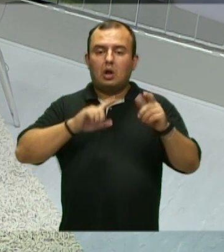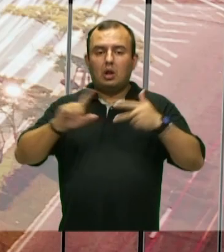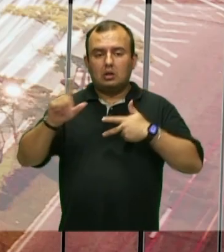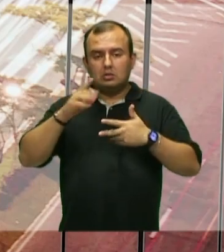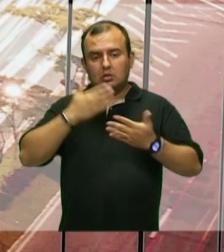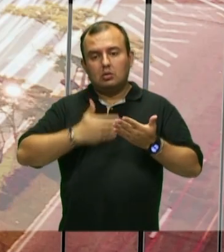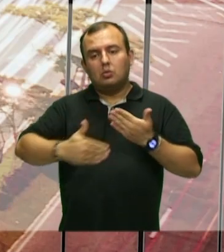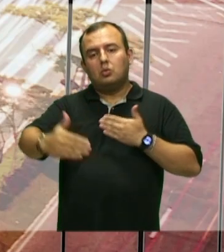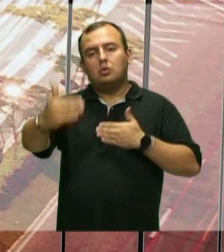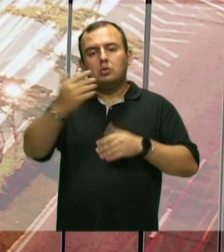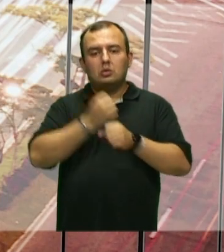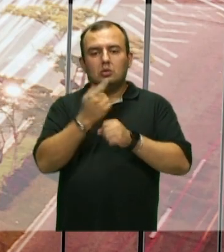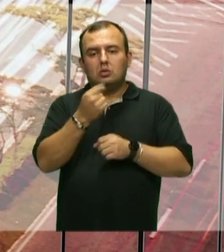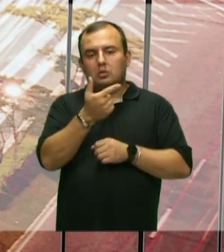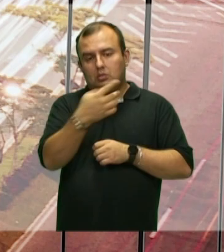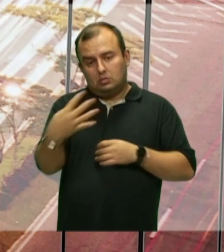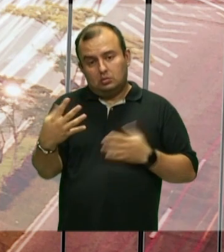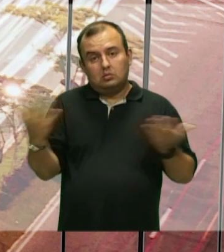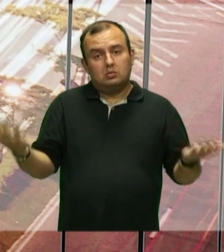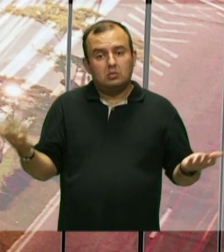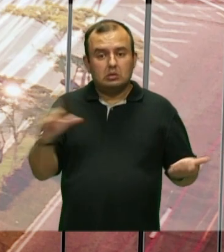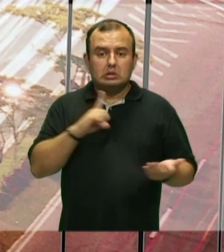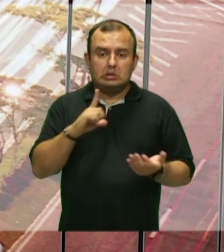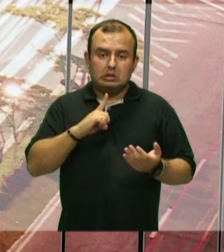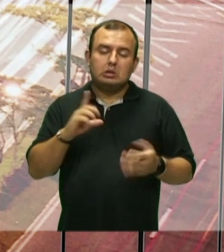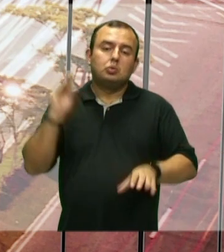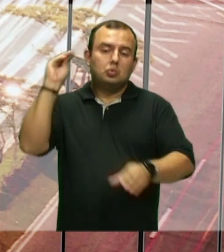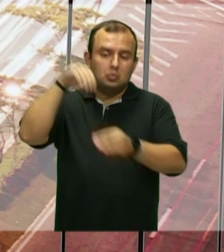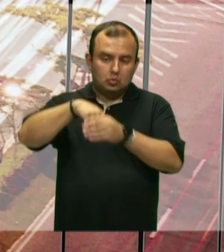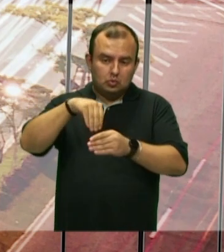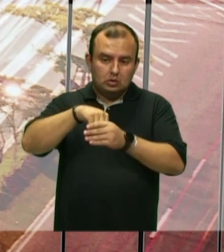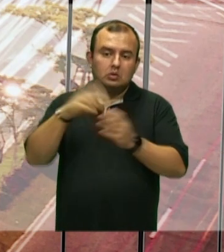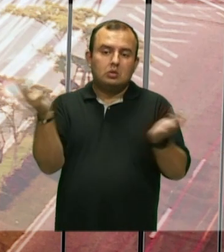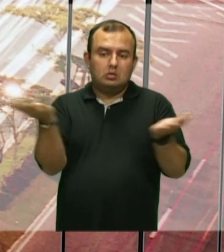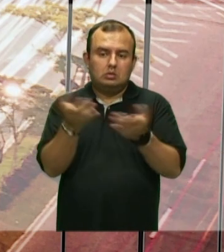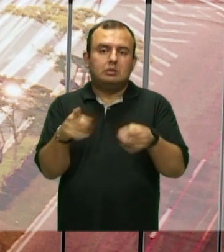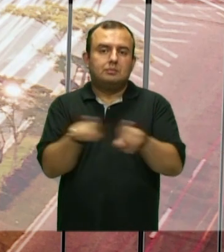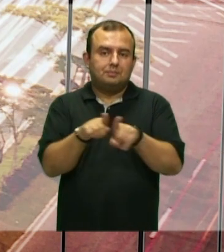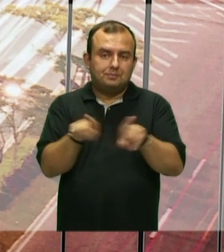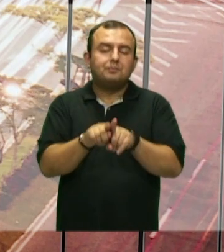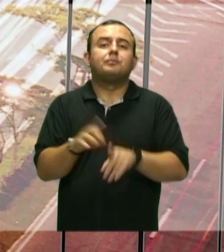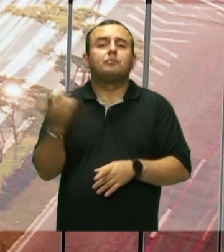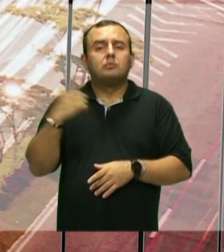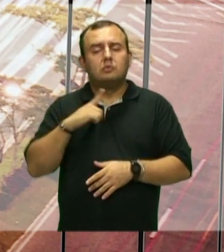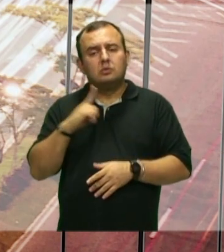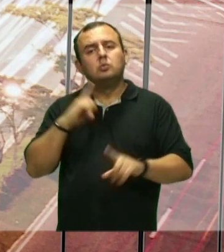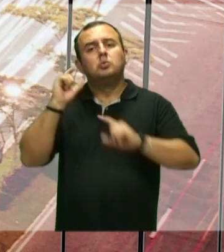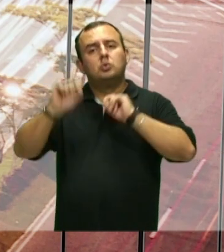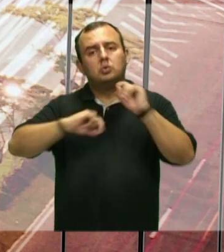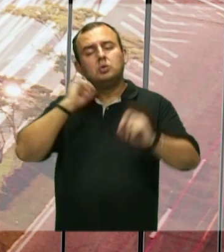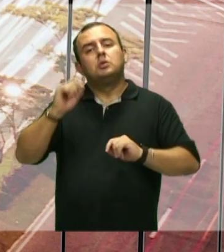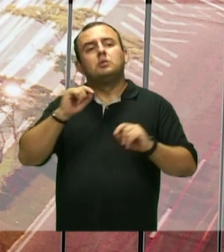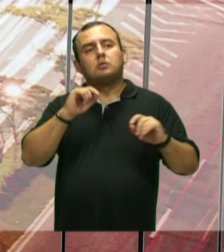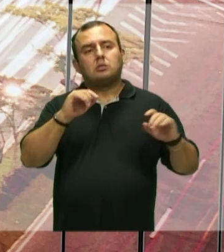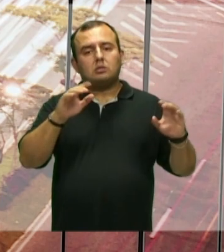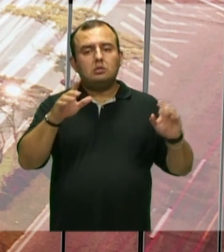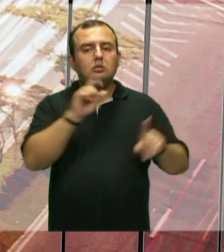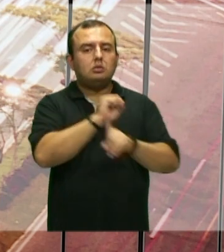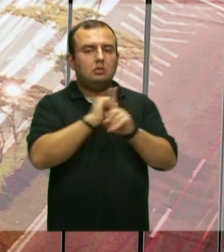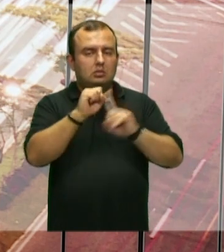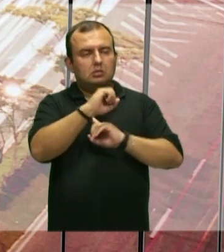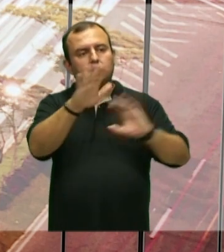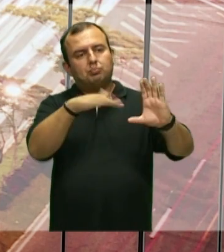restante desse ano legislativo, embora tenhamos, né, um processo eleitoral, mas também tem muita demanda da sociedade